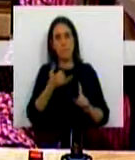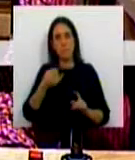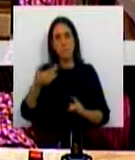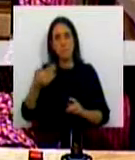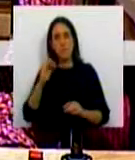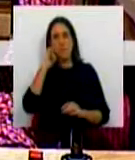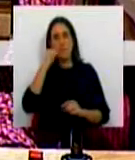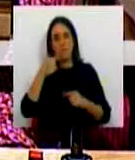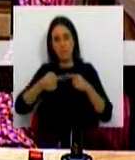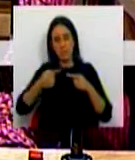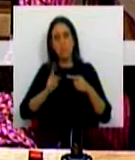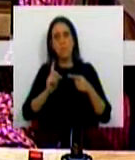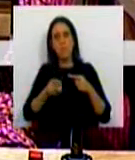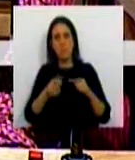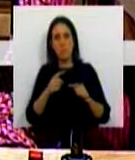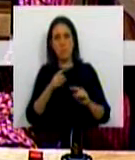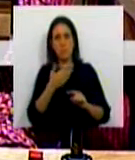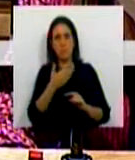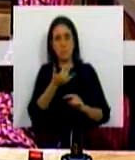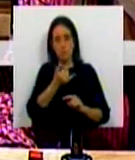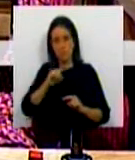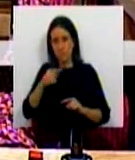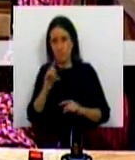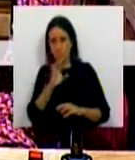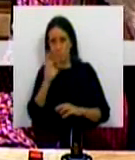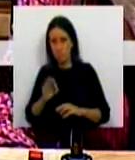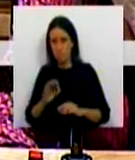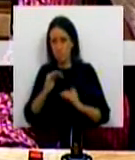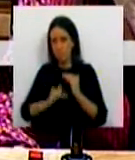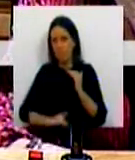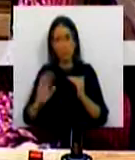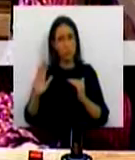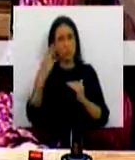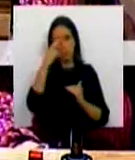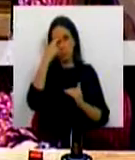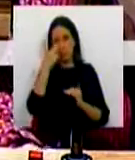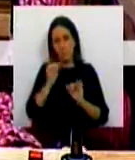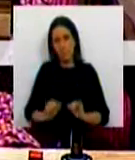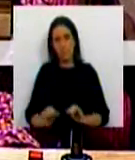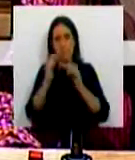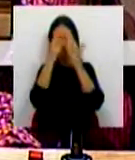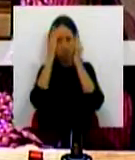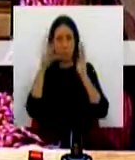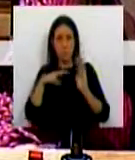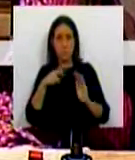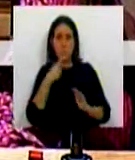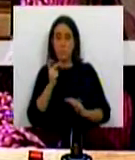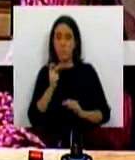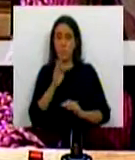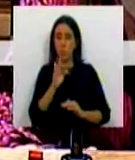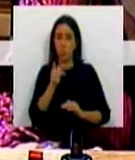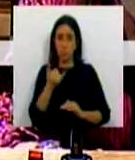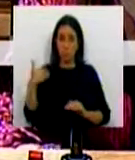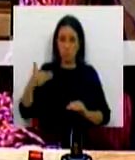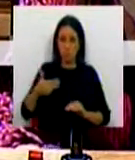de 1,6%. E este valor será o mais baixo da história democrática portuguesa, ou seja, dos últimos 42 anos. Em